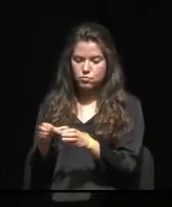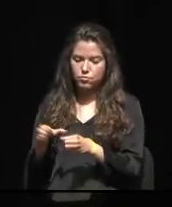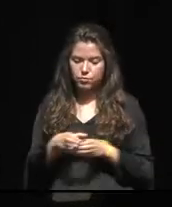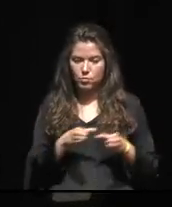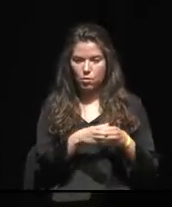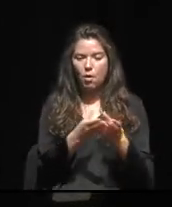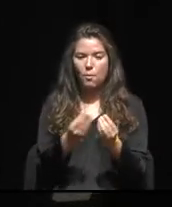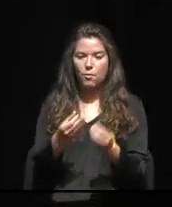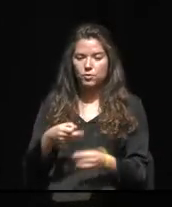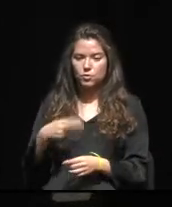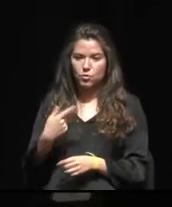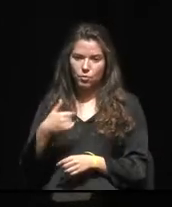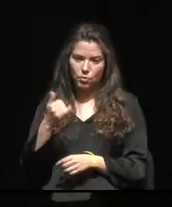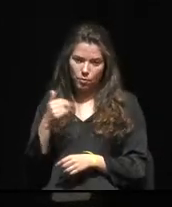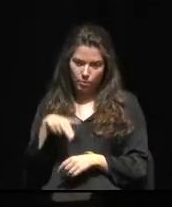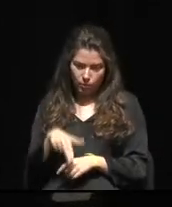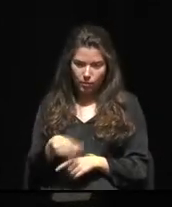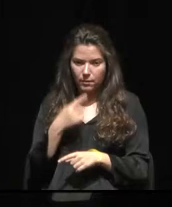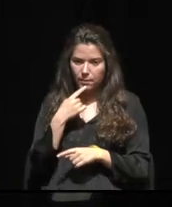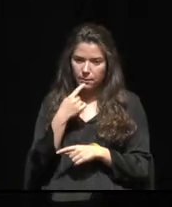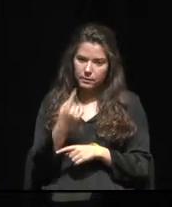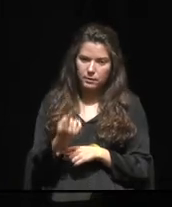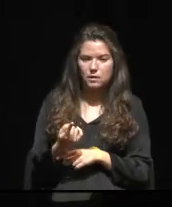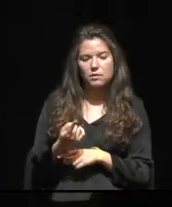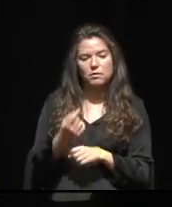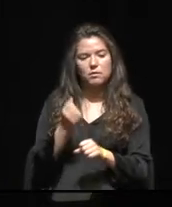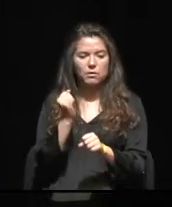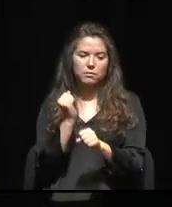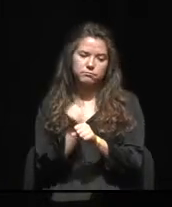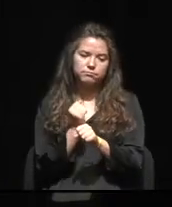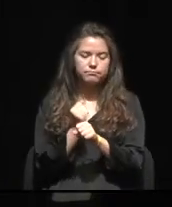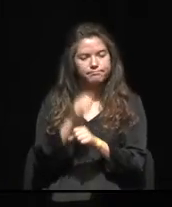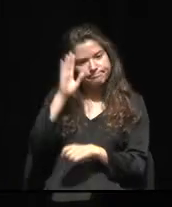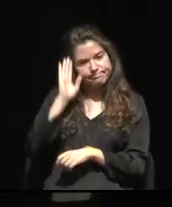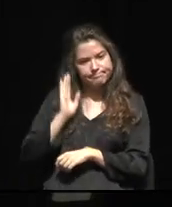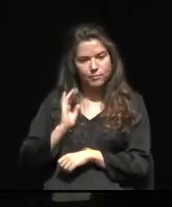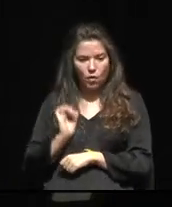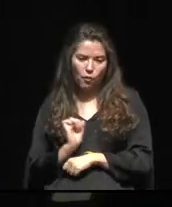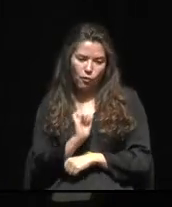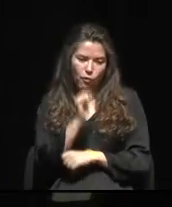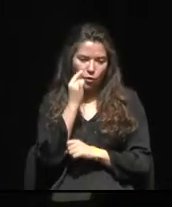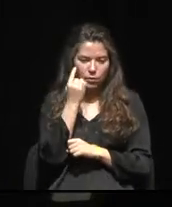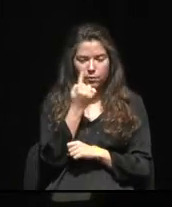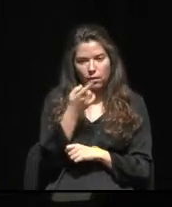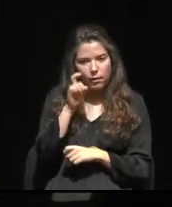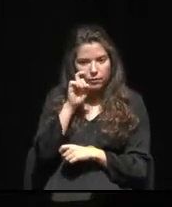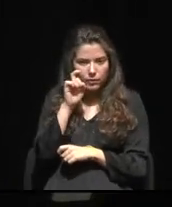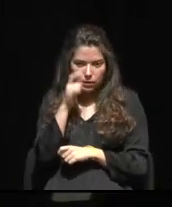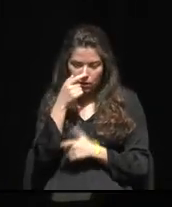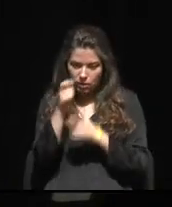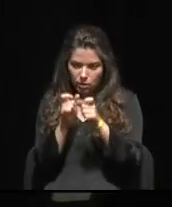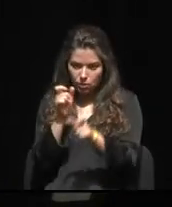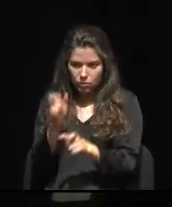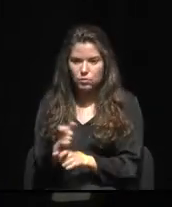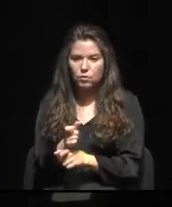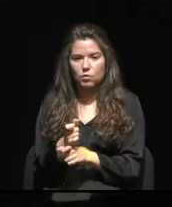usou argumento que alegadamente a sua tal operação milit espa defendes